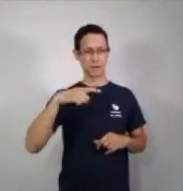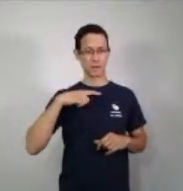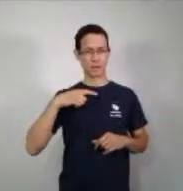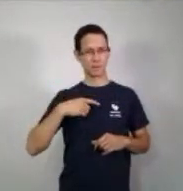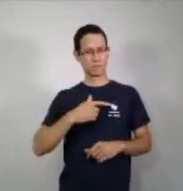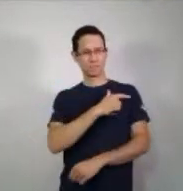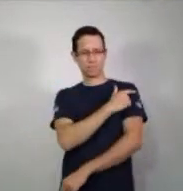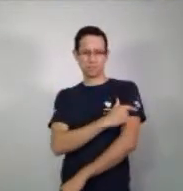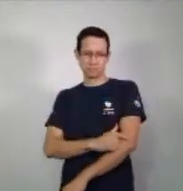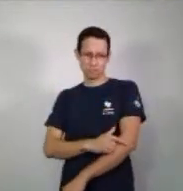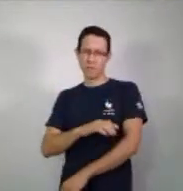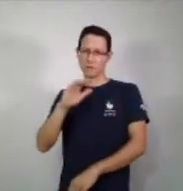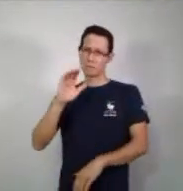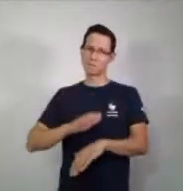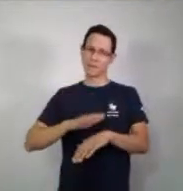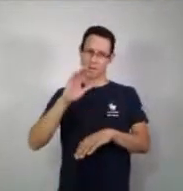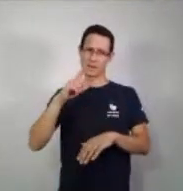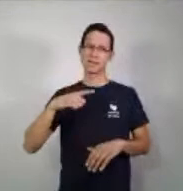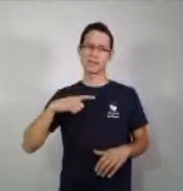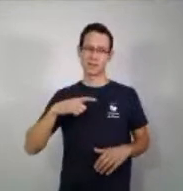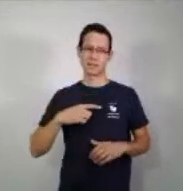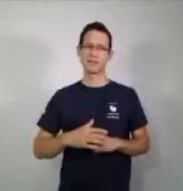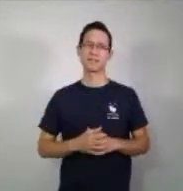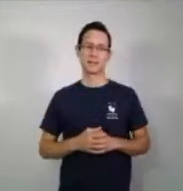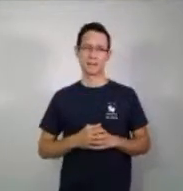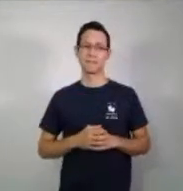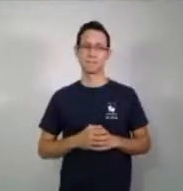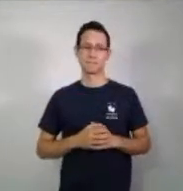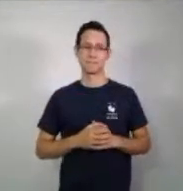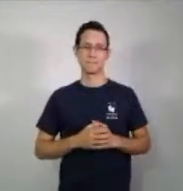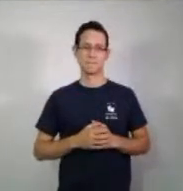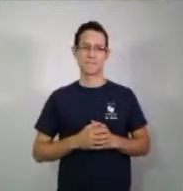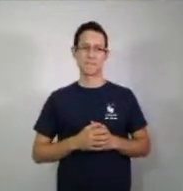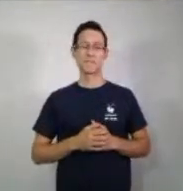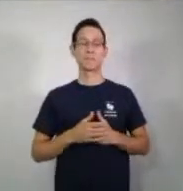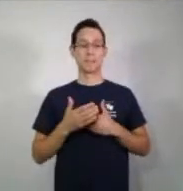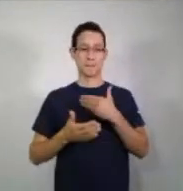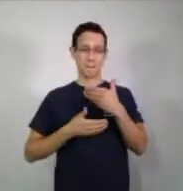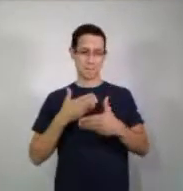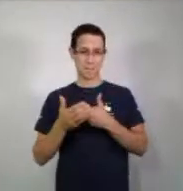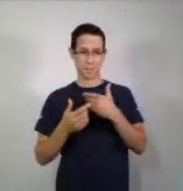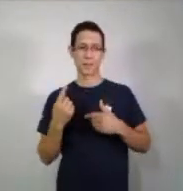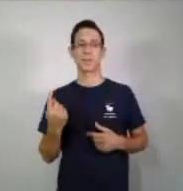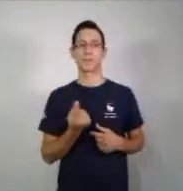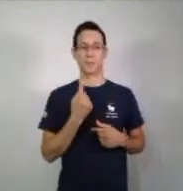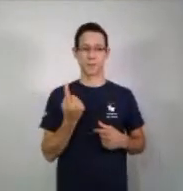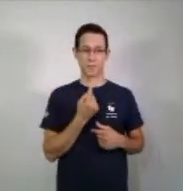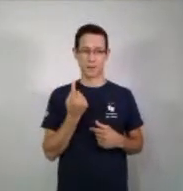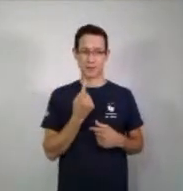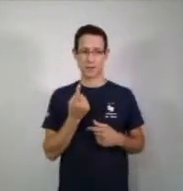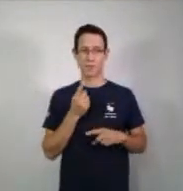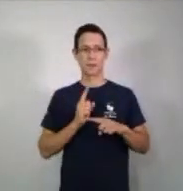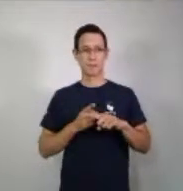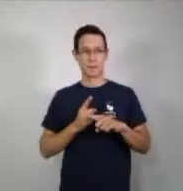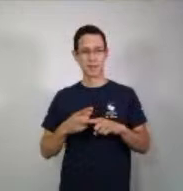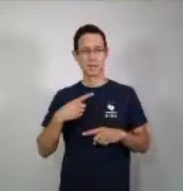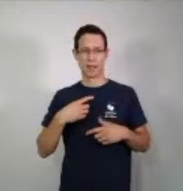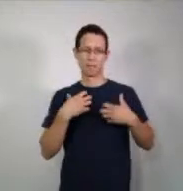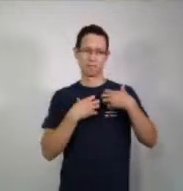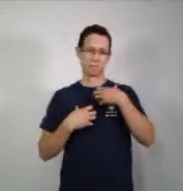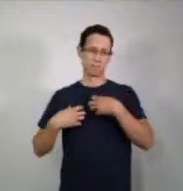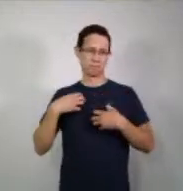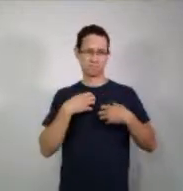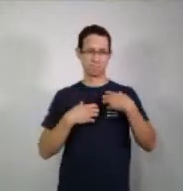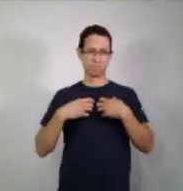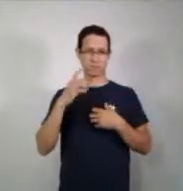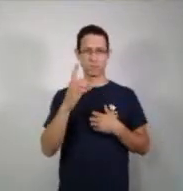respeitosa e menos ufanista, né? E por fim, quando ele se isolou um pouco e comunicou aos amigos que ele estava abalado, o que o Drummond